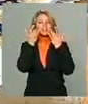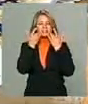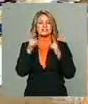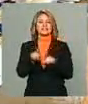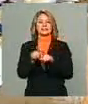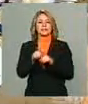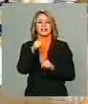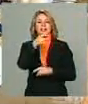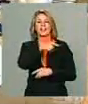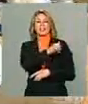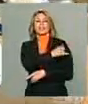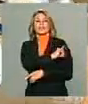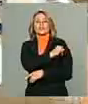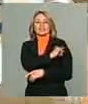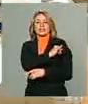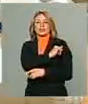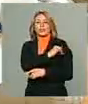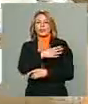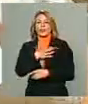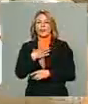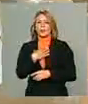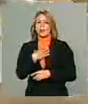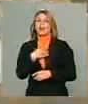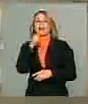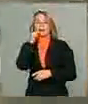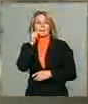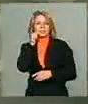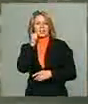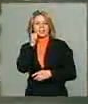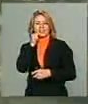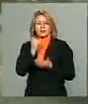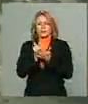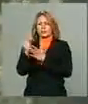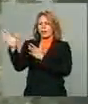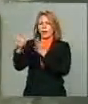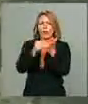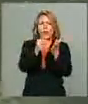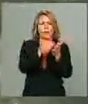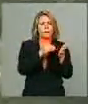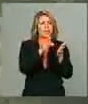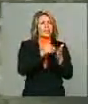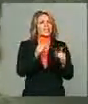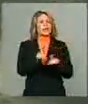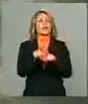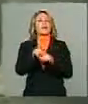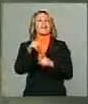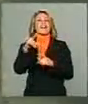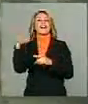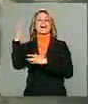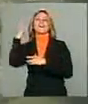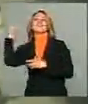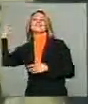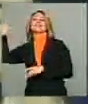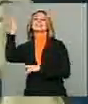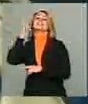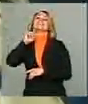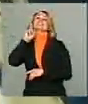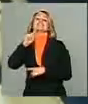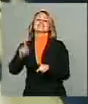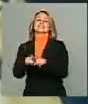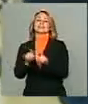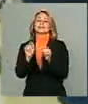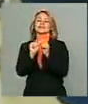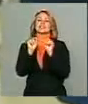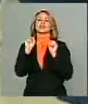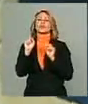entrou T reio o menino prodígio im era igualzinha a chanta como é que era isso aquele tempo você fazendo